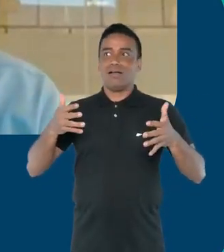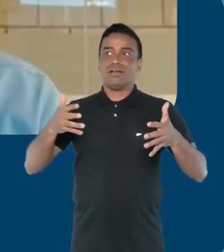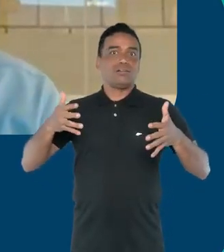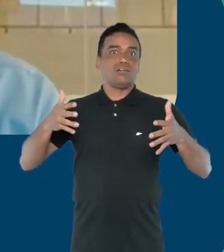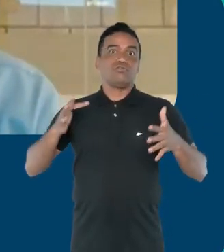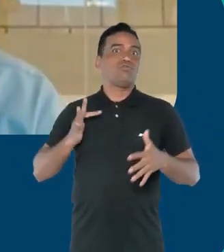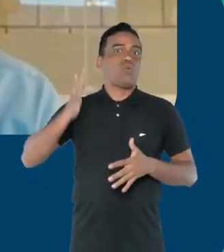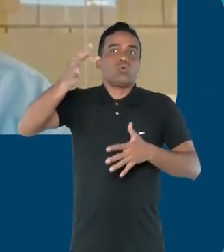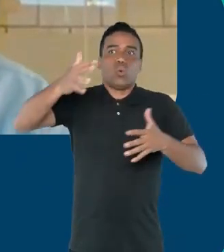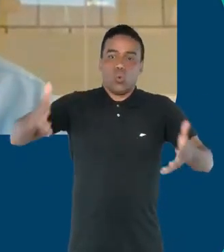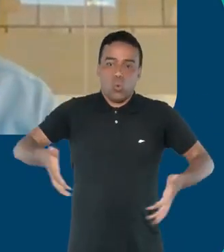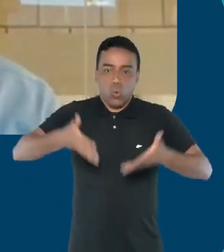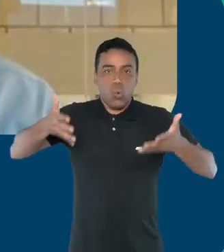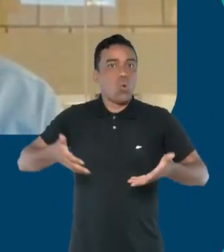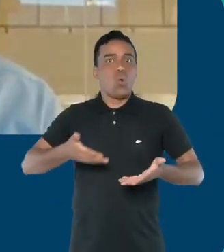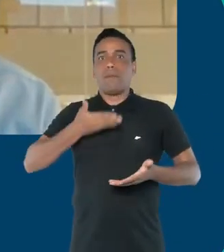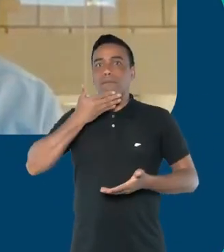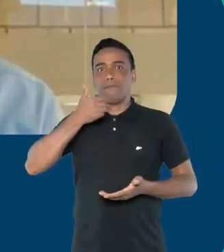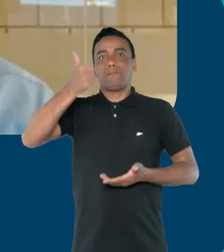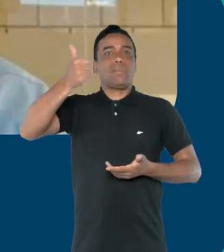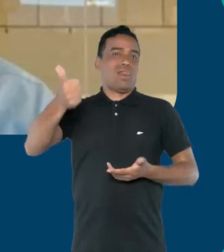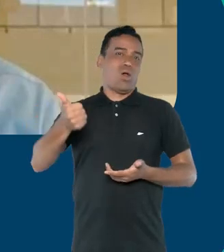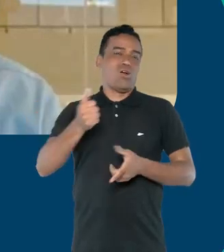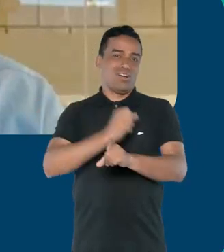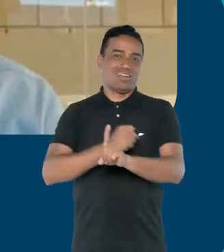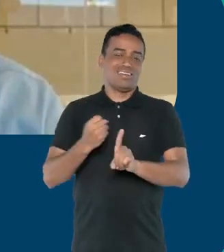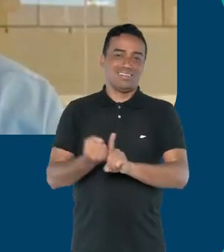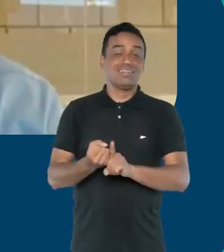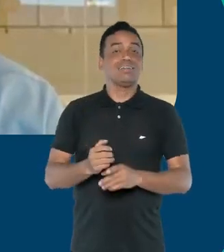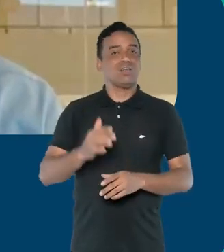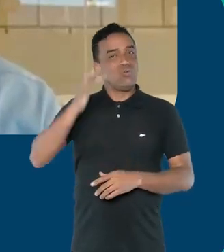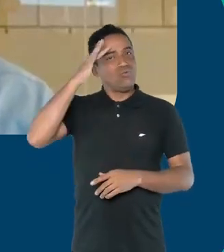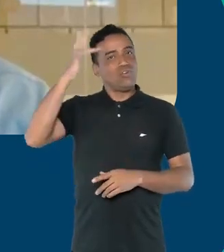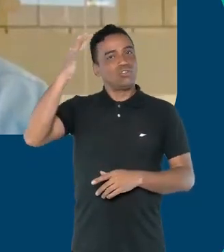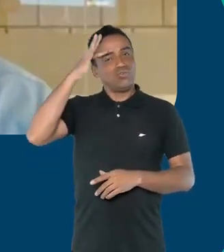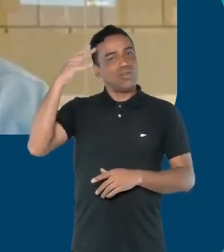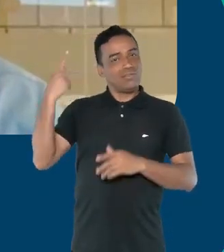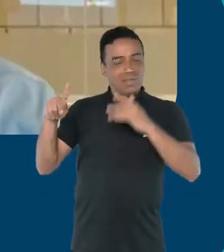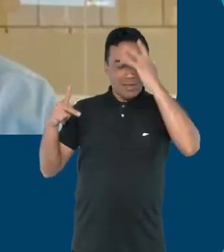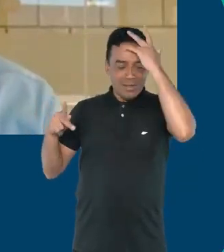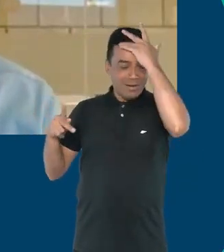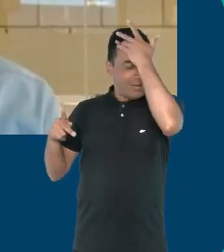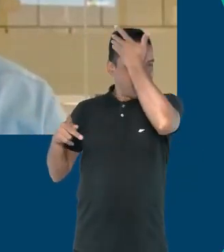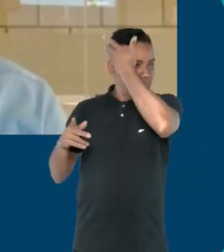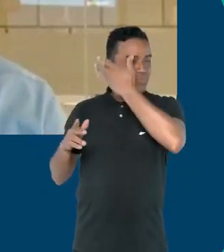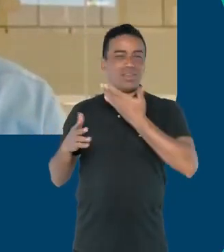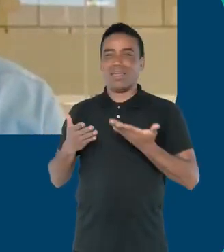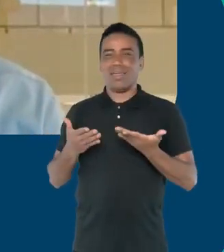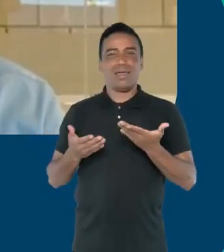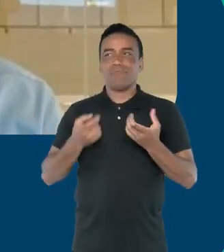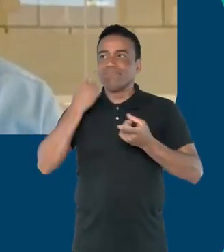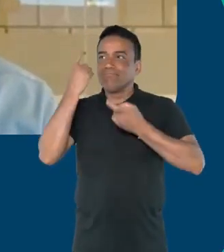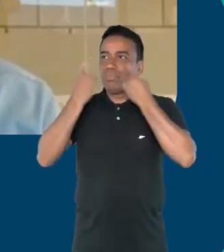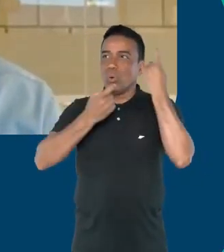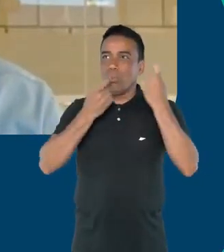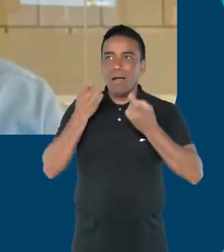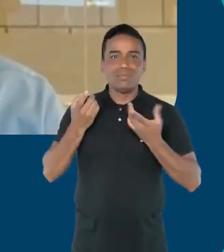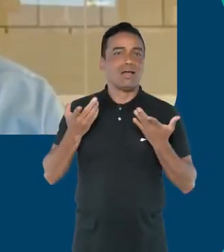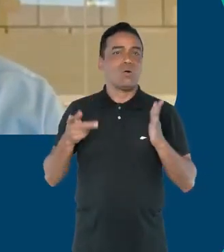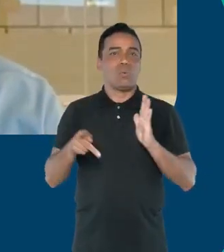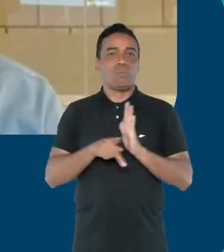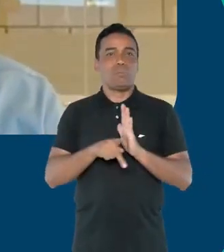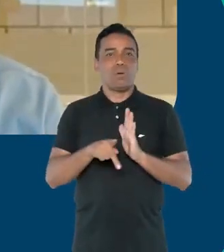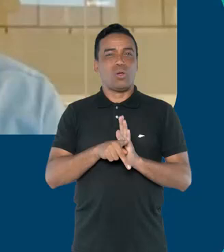a prosperidade ali da sociedade. E a filosofia do Hume, ela é muito voltada, ela é muito